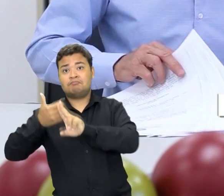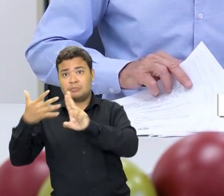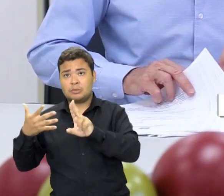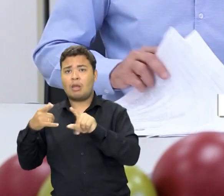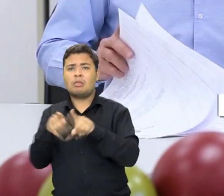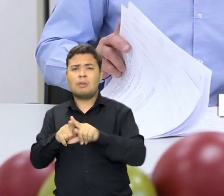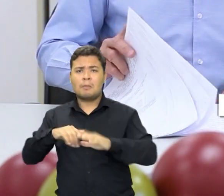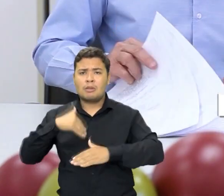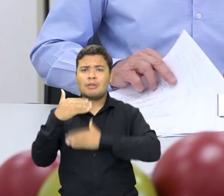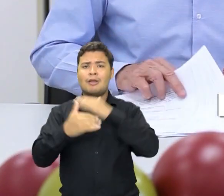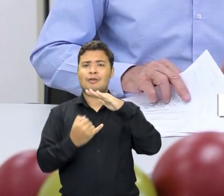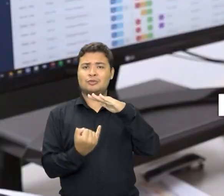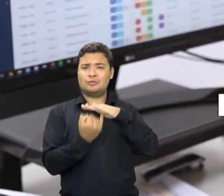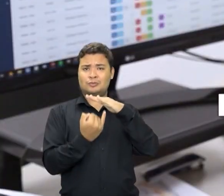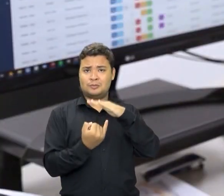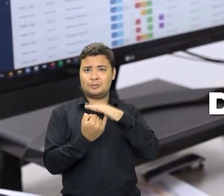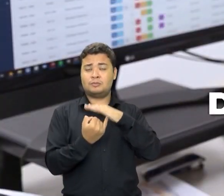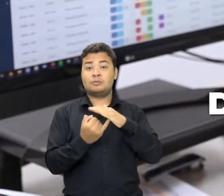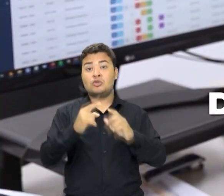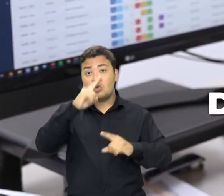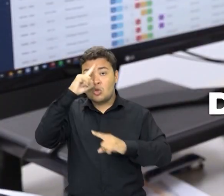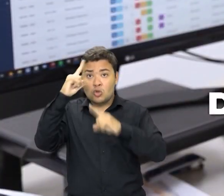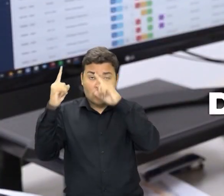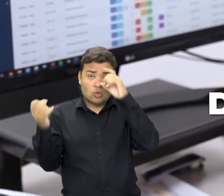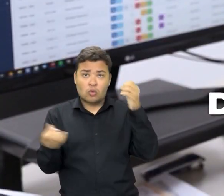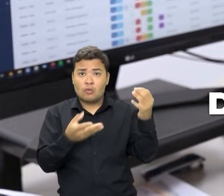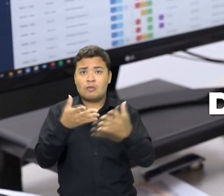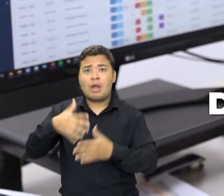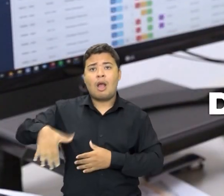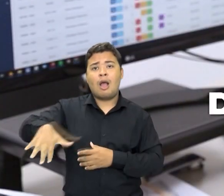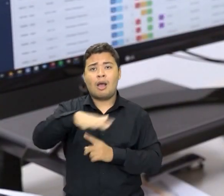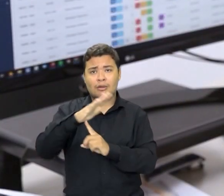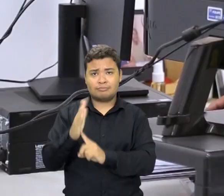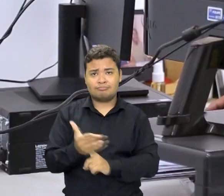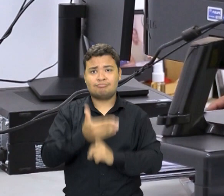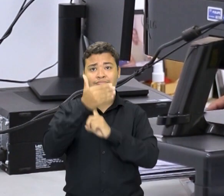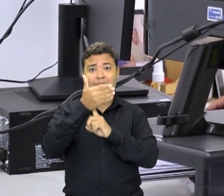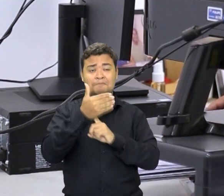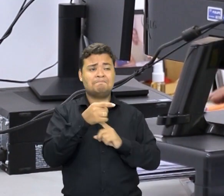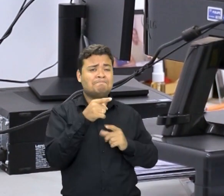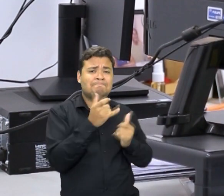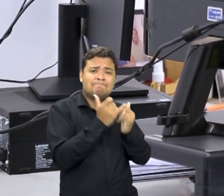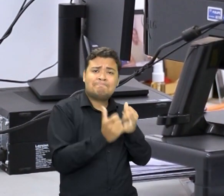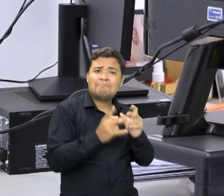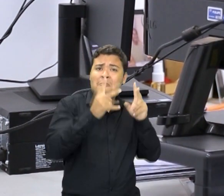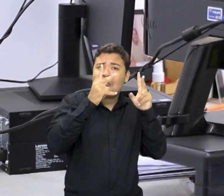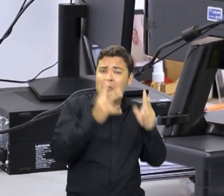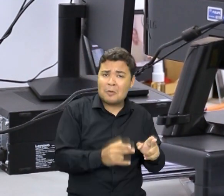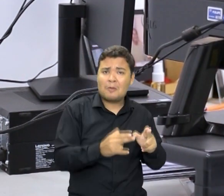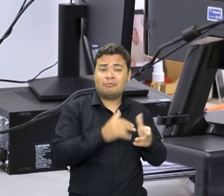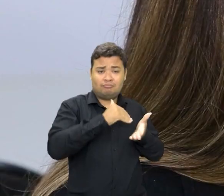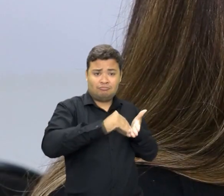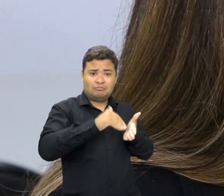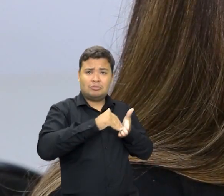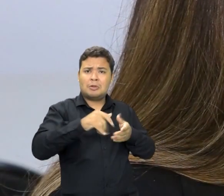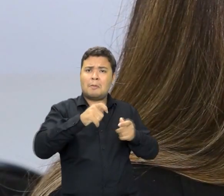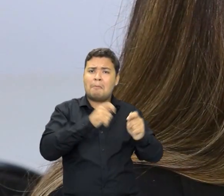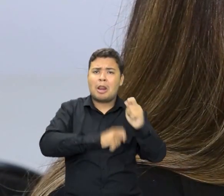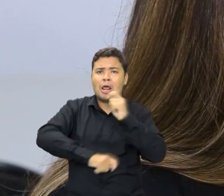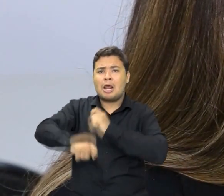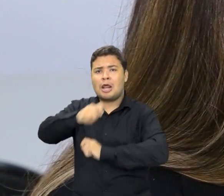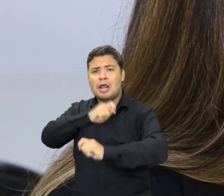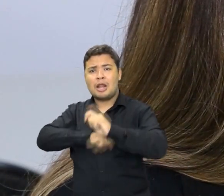ensino e extensão, bem como desenvolvimento institucional e inovação tecnológica. Ela atua como um